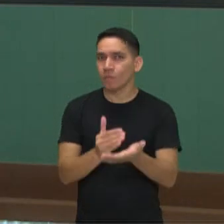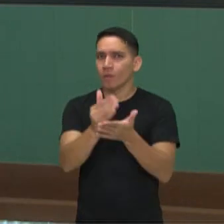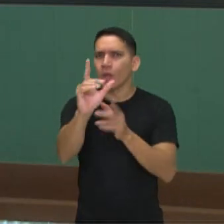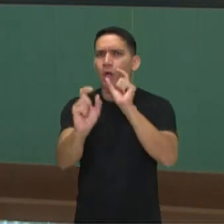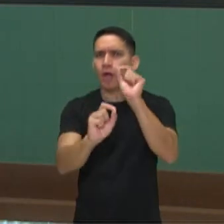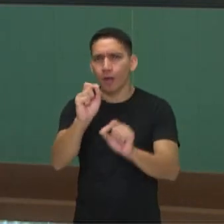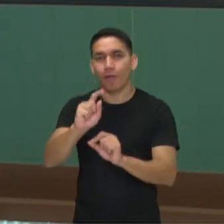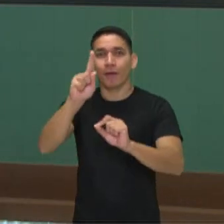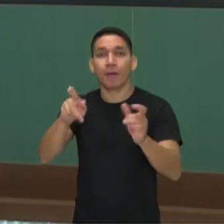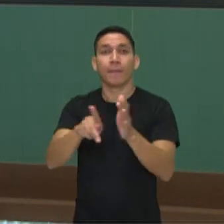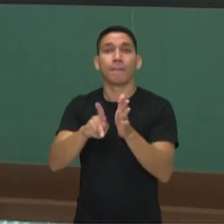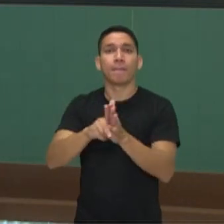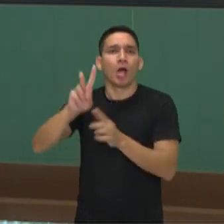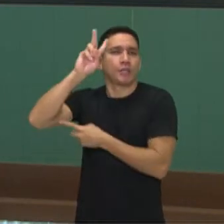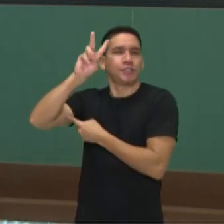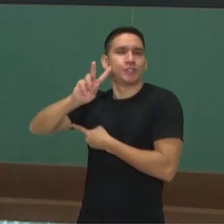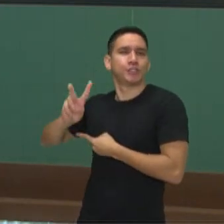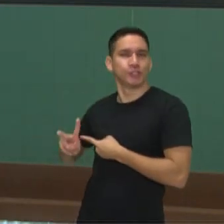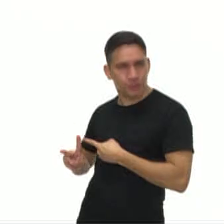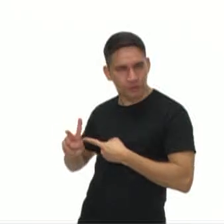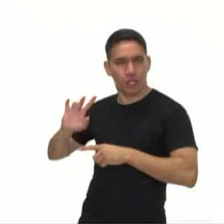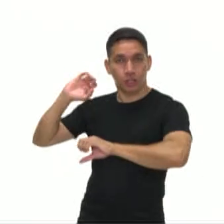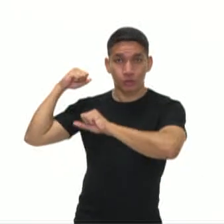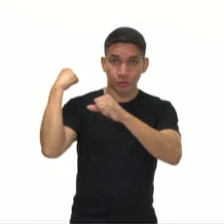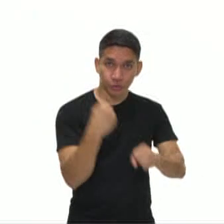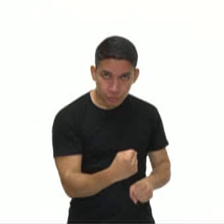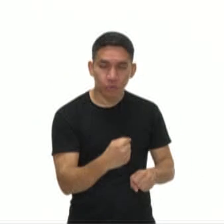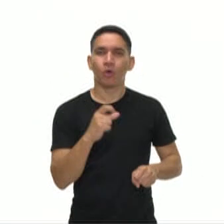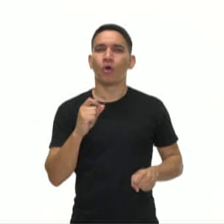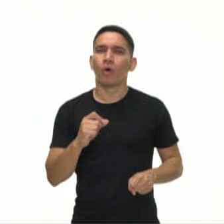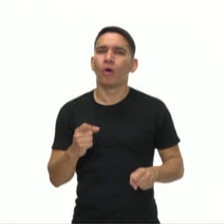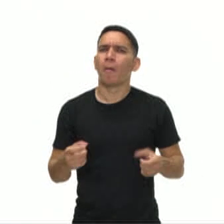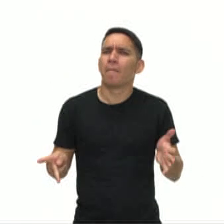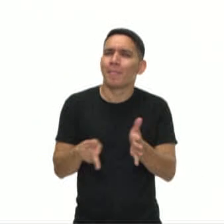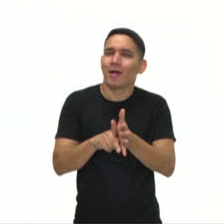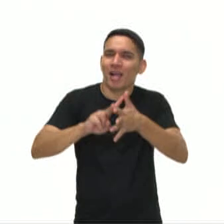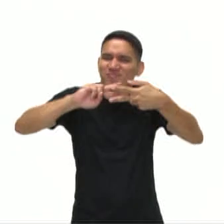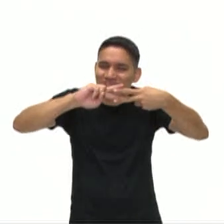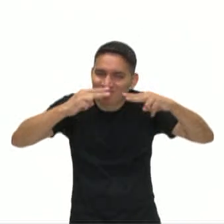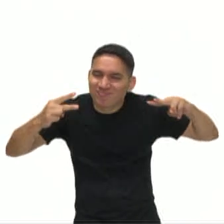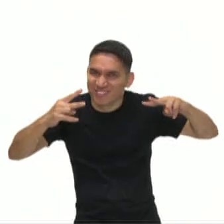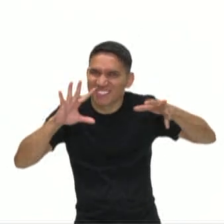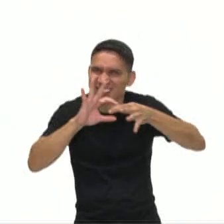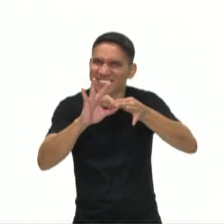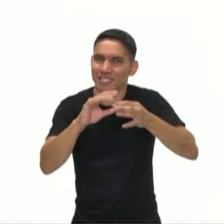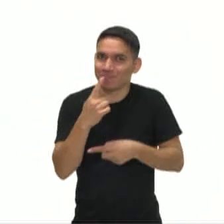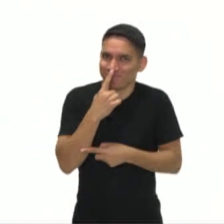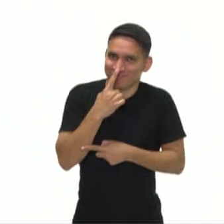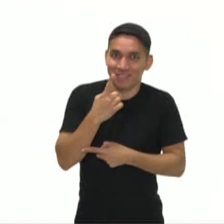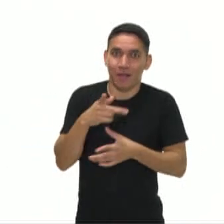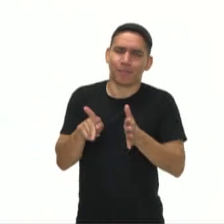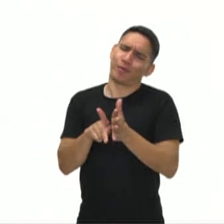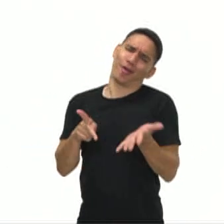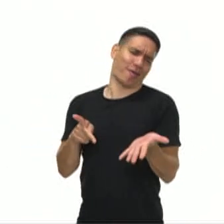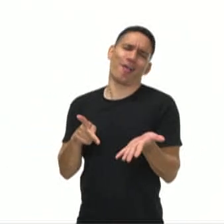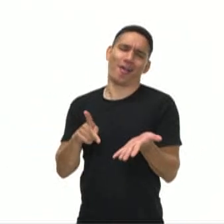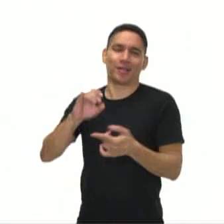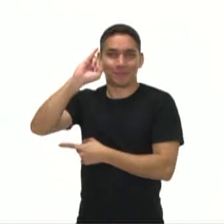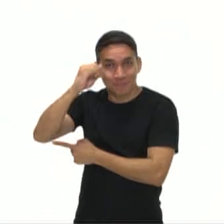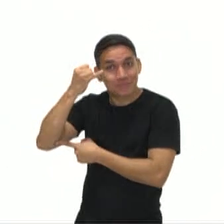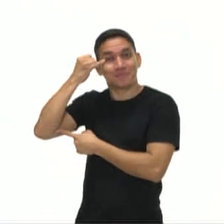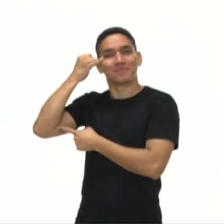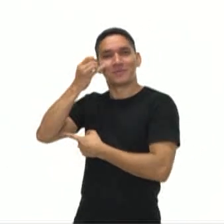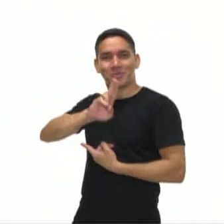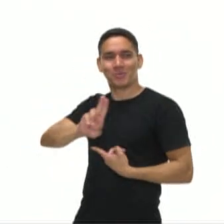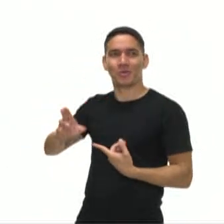Começamos então pela sua história. O judô tem o DNA indiscutível. O seu pai é o